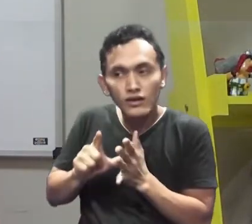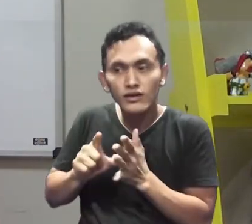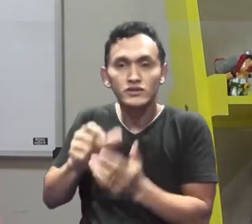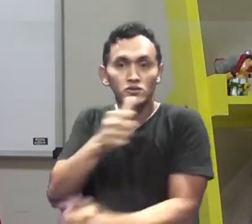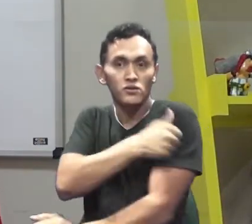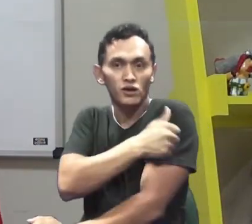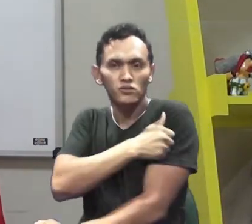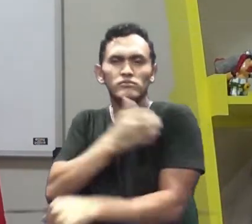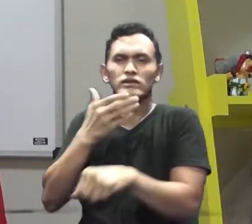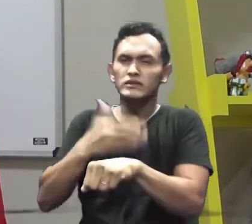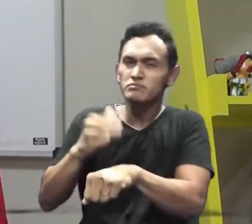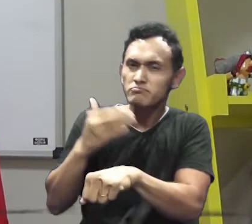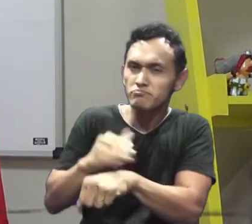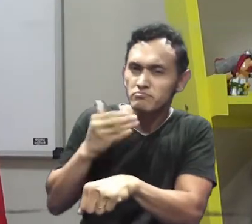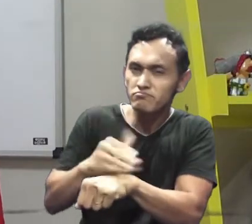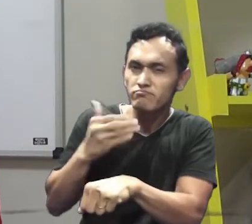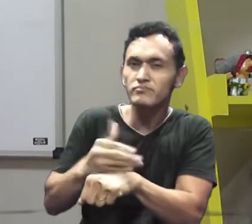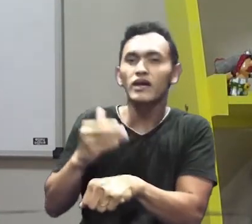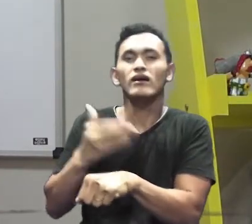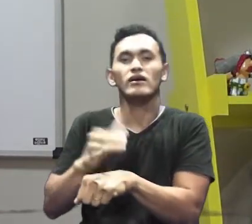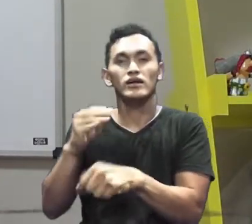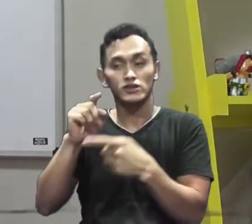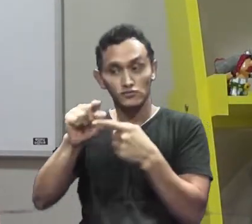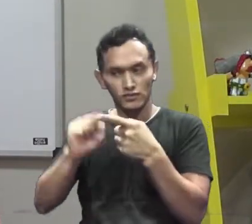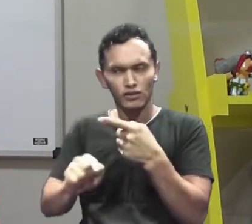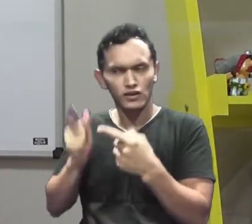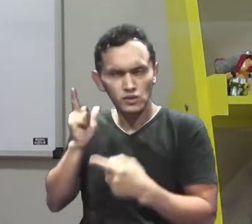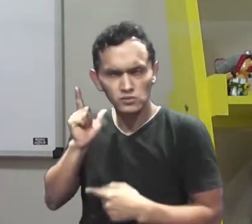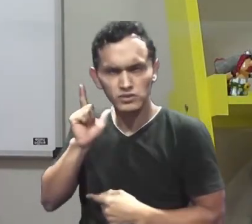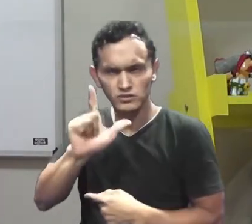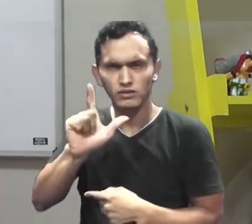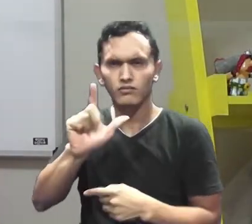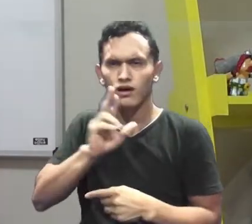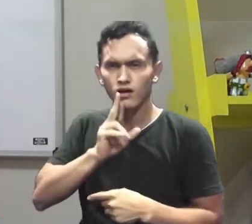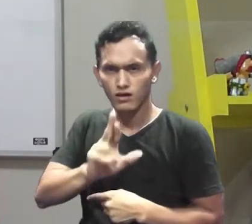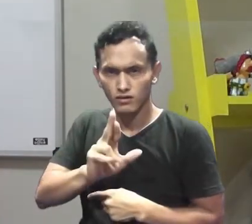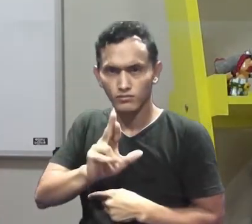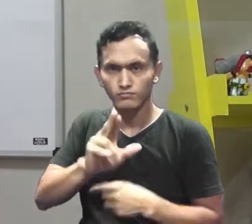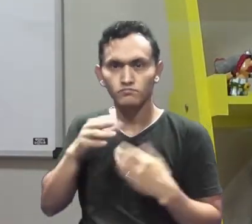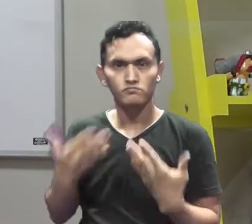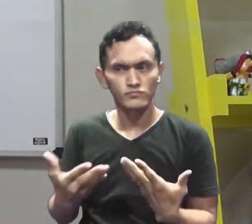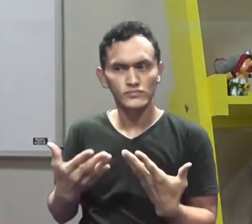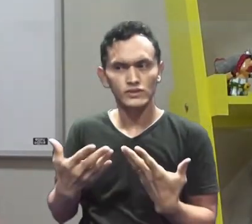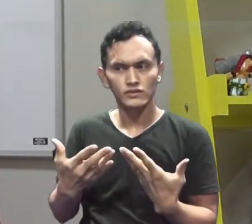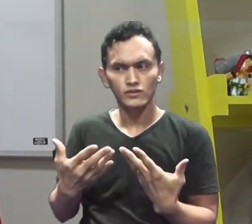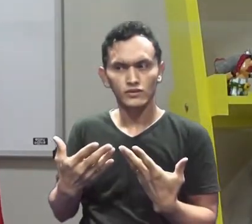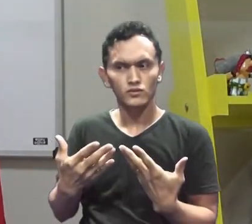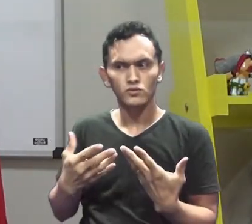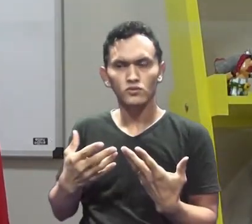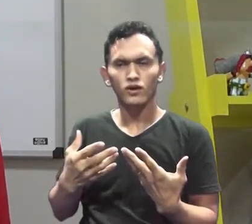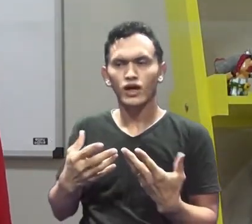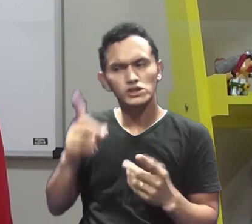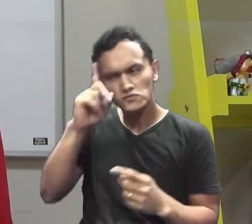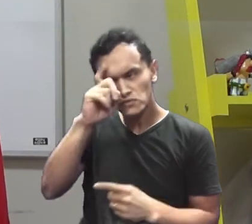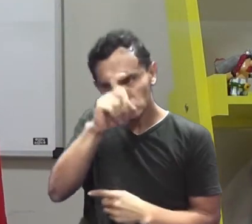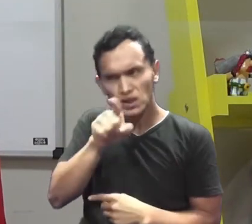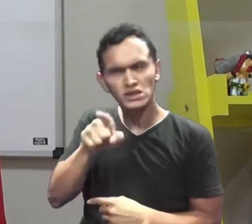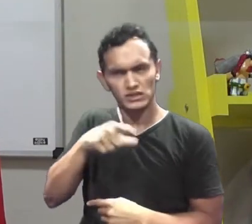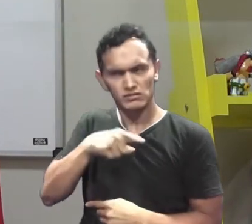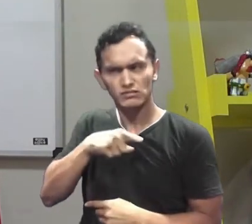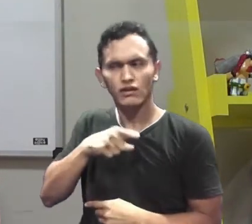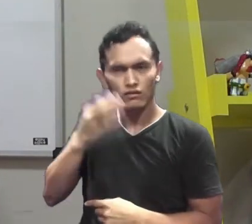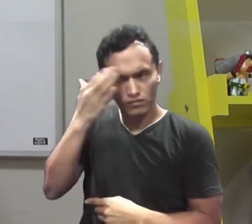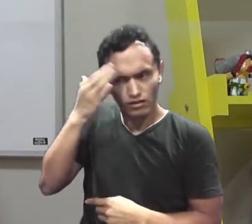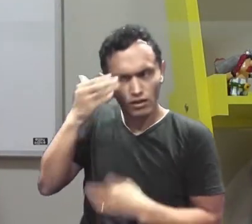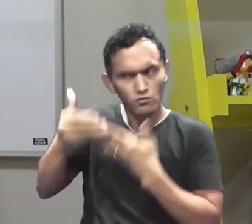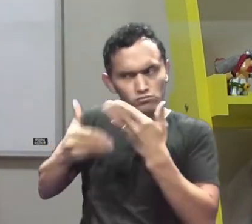está praticando aquelas divisões, ele está conseguindo resolver? Quais são as falhas que ele tem? Ele entendeu